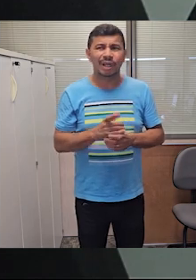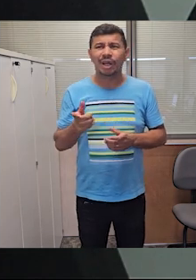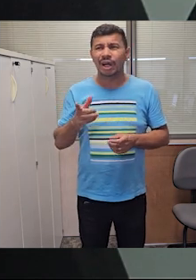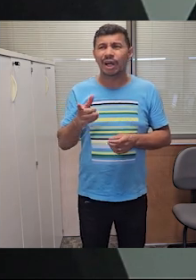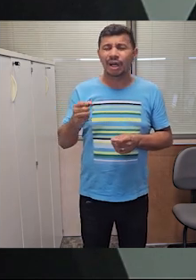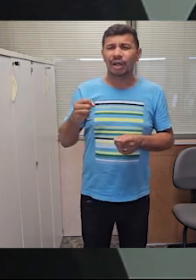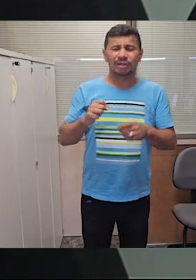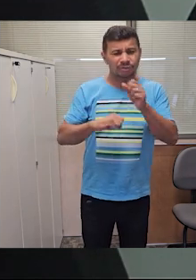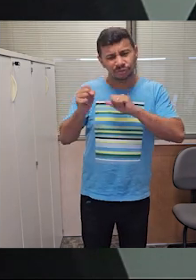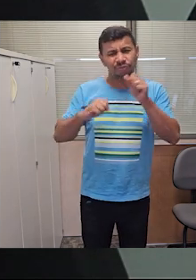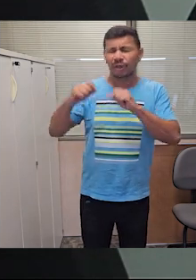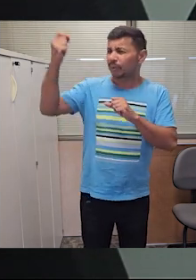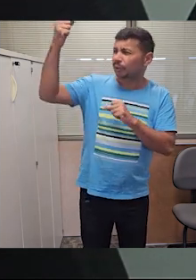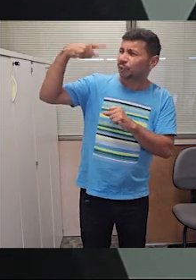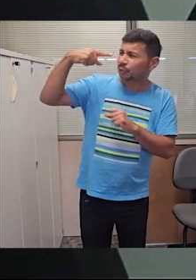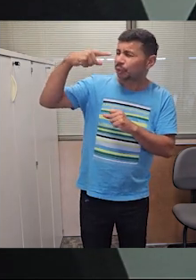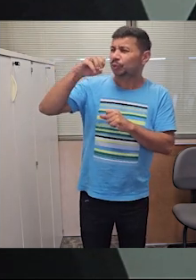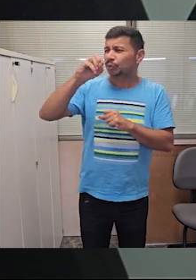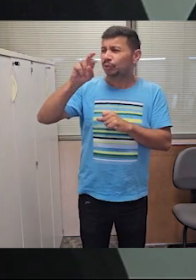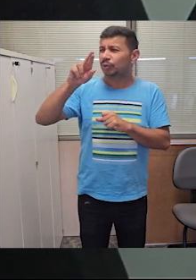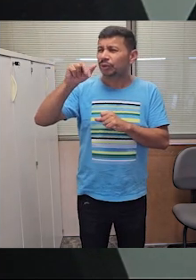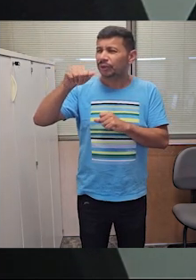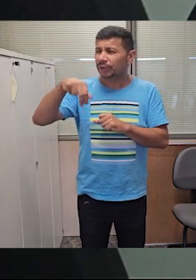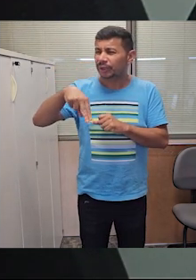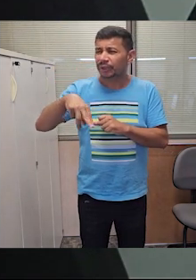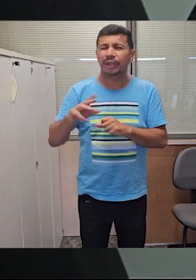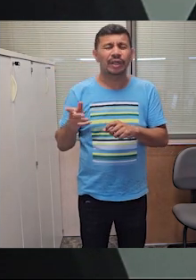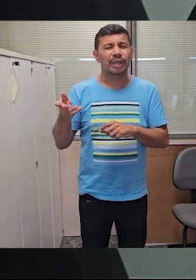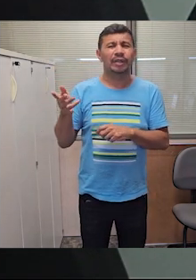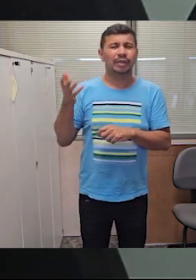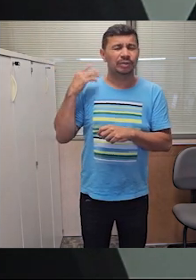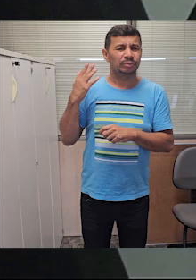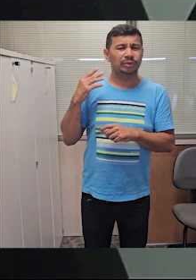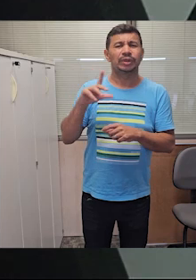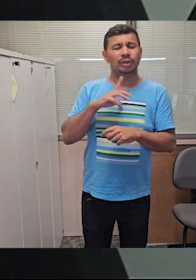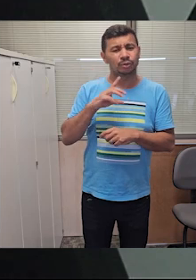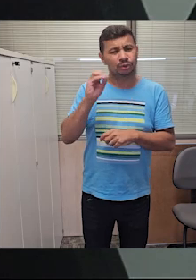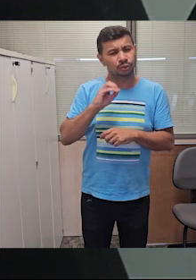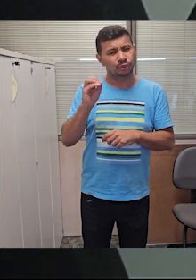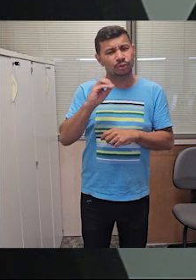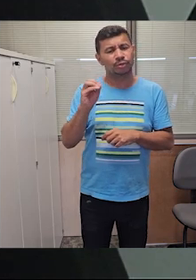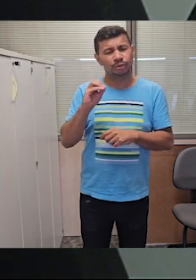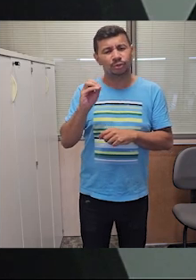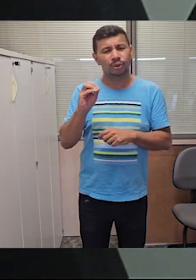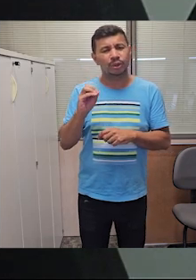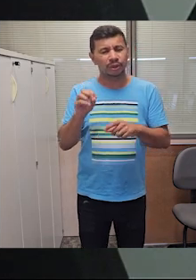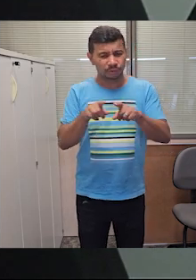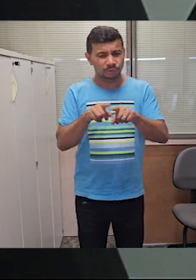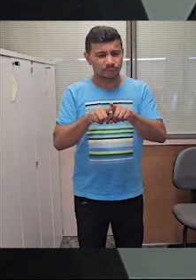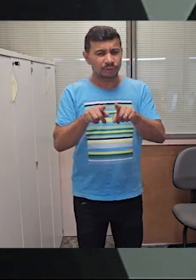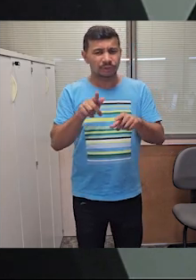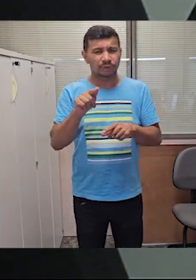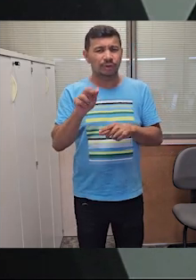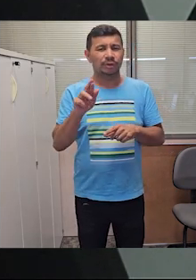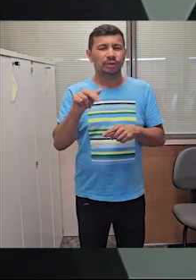inclusive a Osram, que era também metalúrgica, né? E a Granada, que